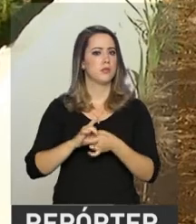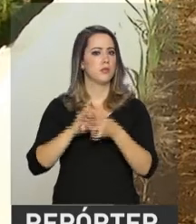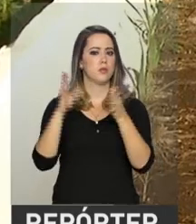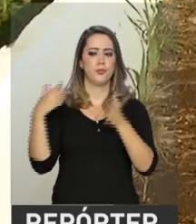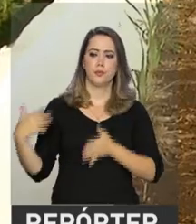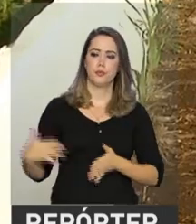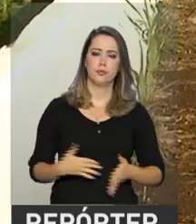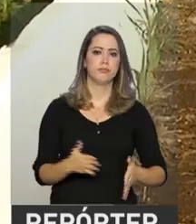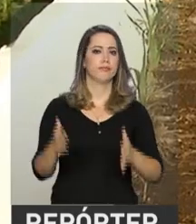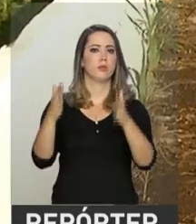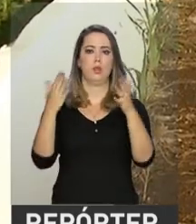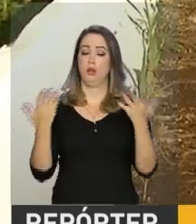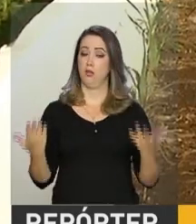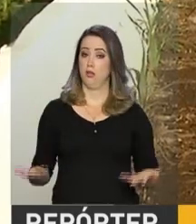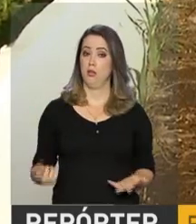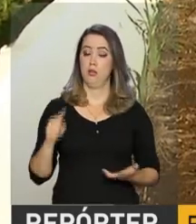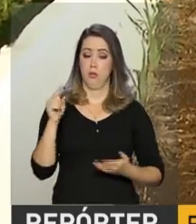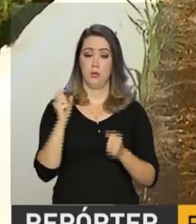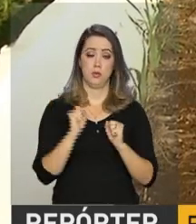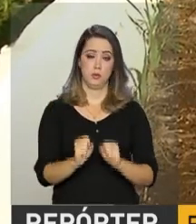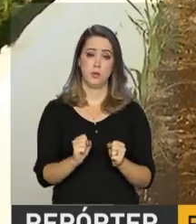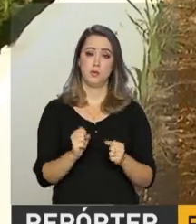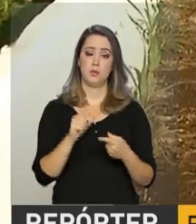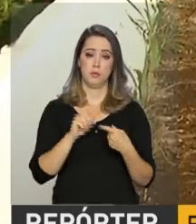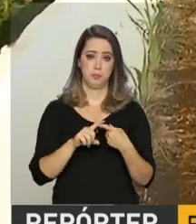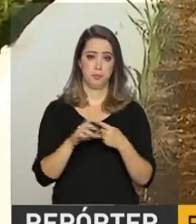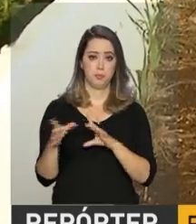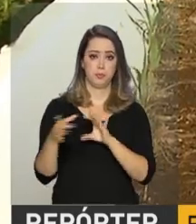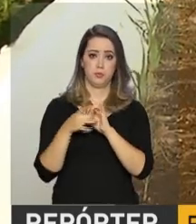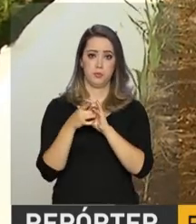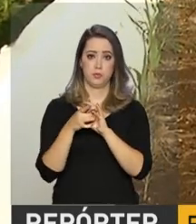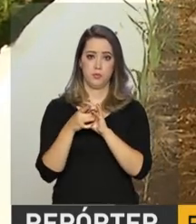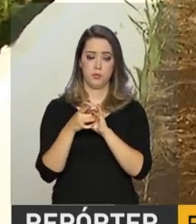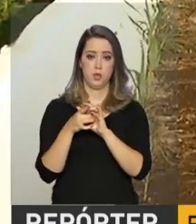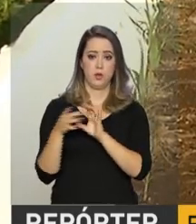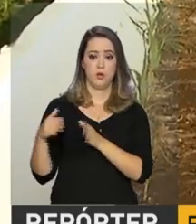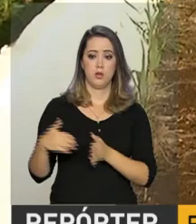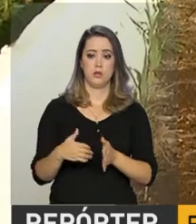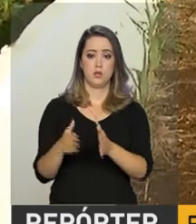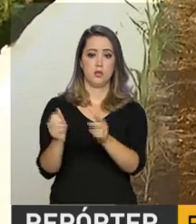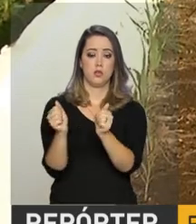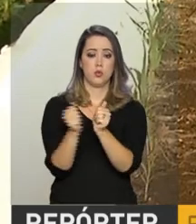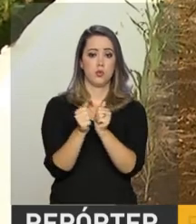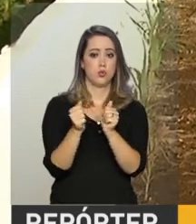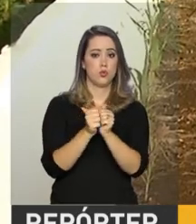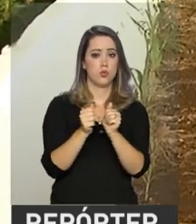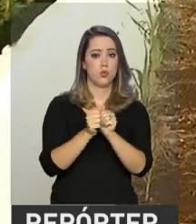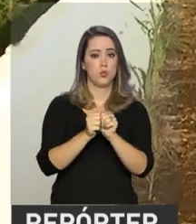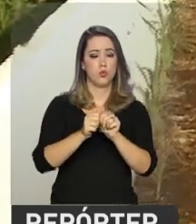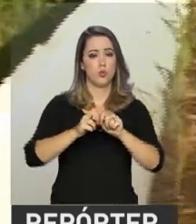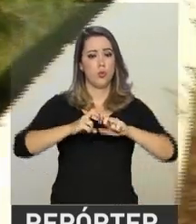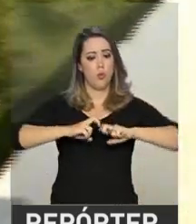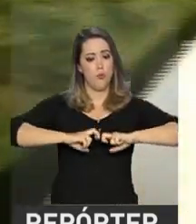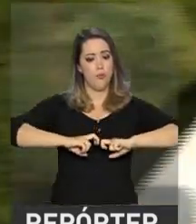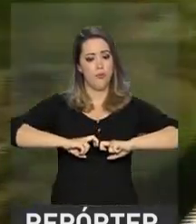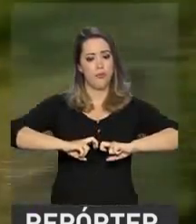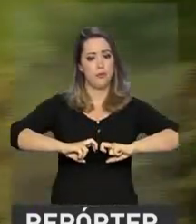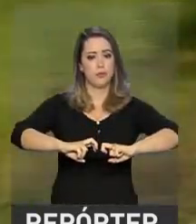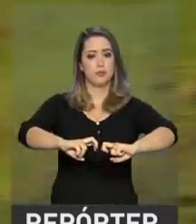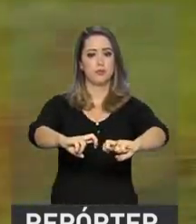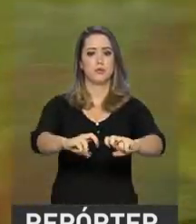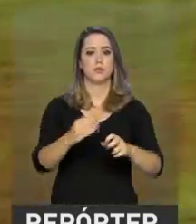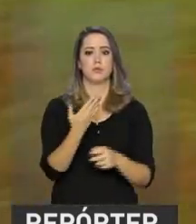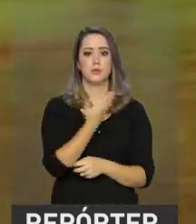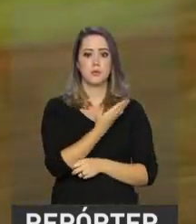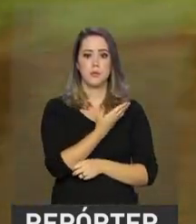nas estradas. Uma das possibilidades é integrar a rodovia com a ferrovia. Isso pode